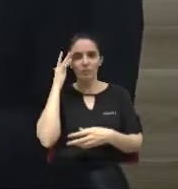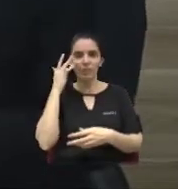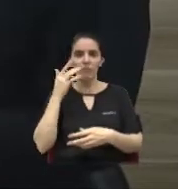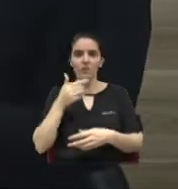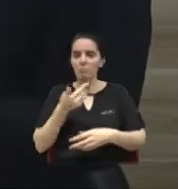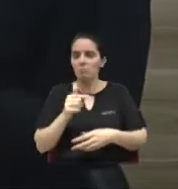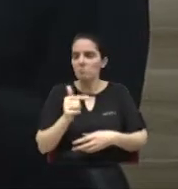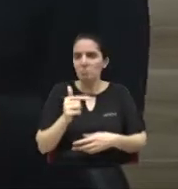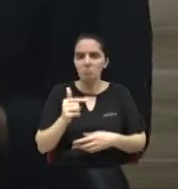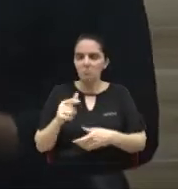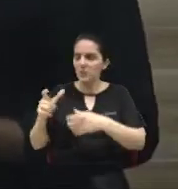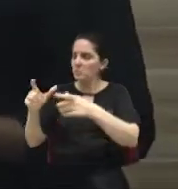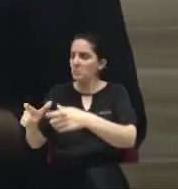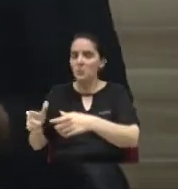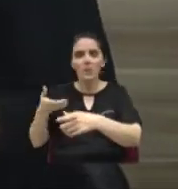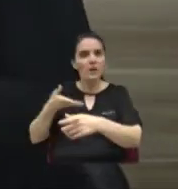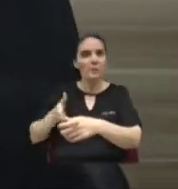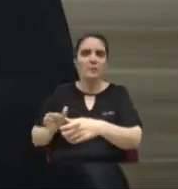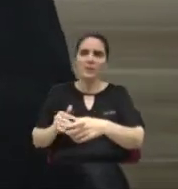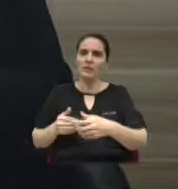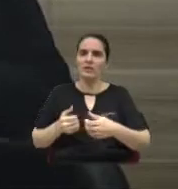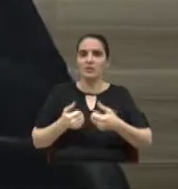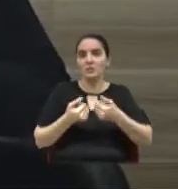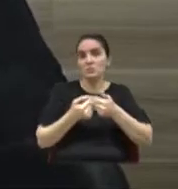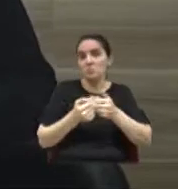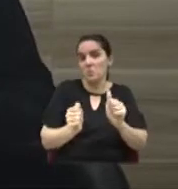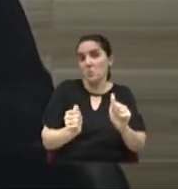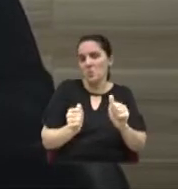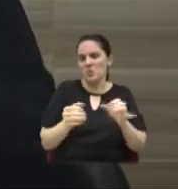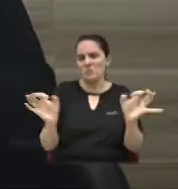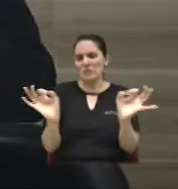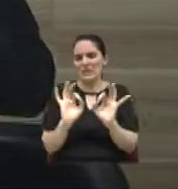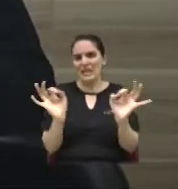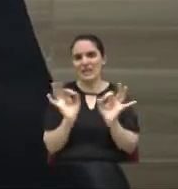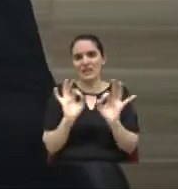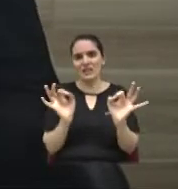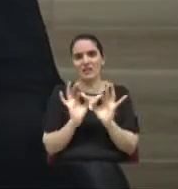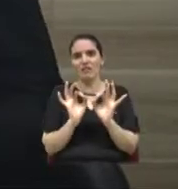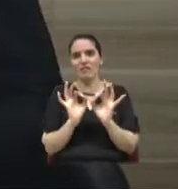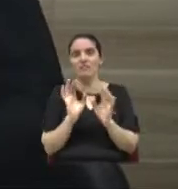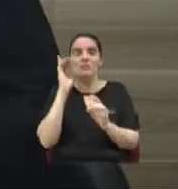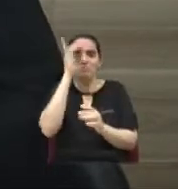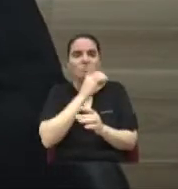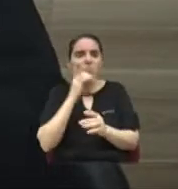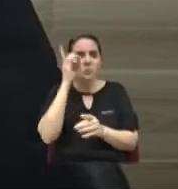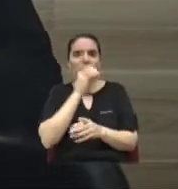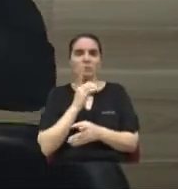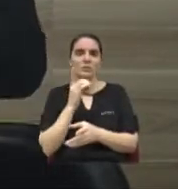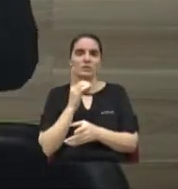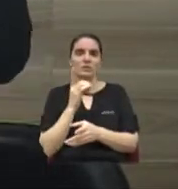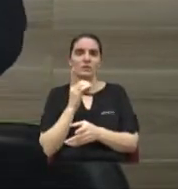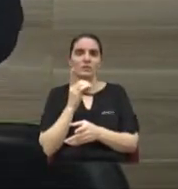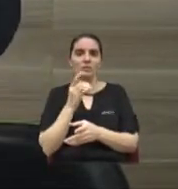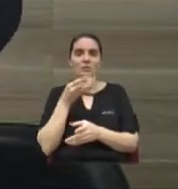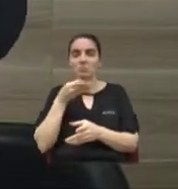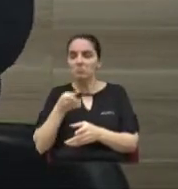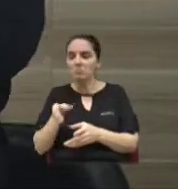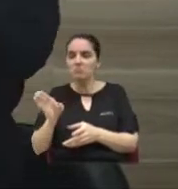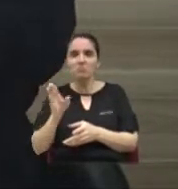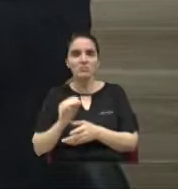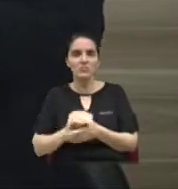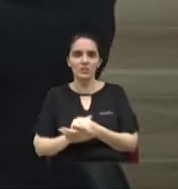incentivo nem no ônibus, por exemplo, que seria até uma ideia para aos domingos fazerem uma